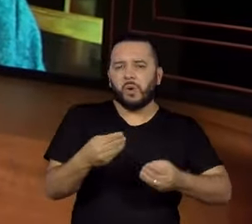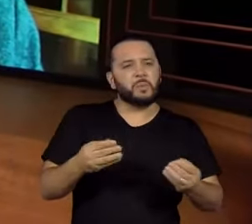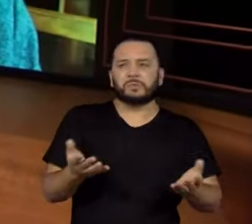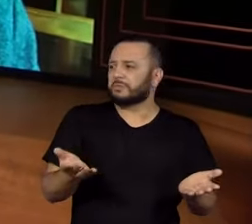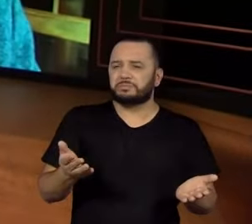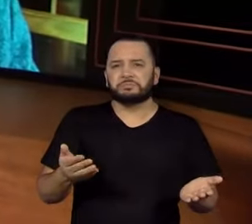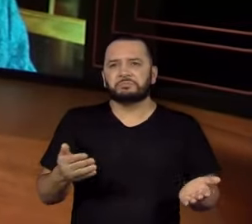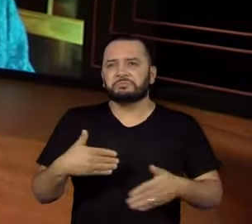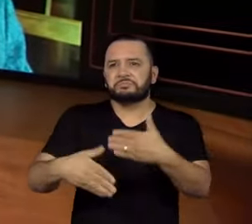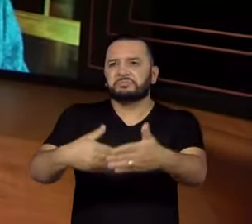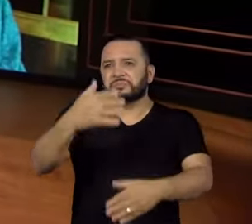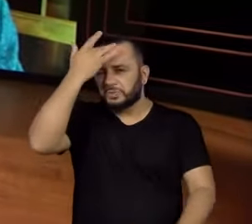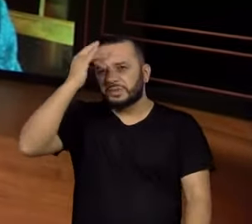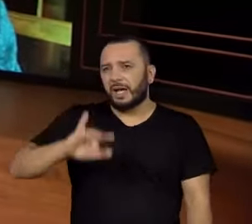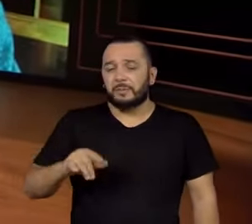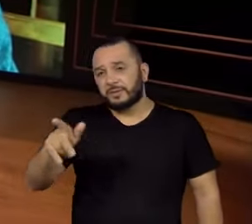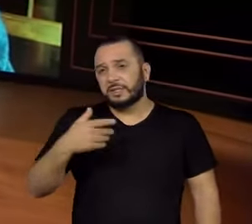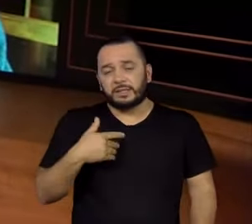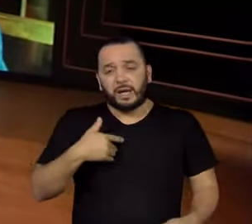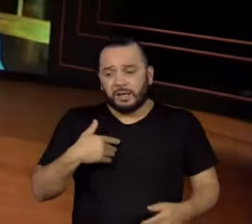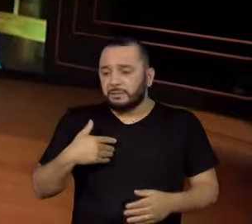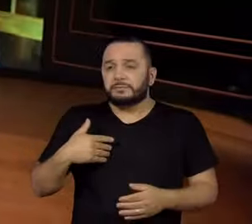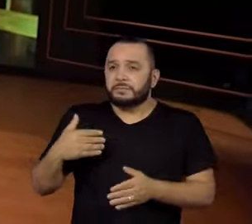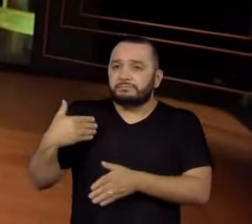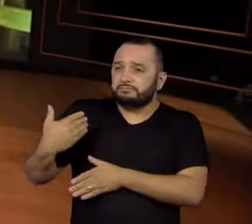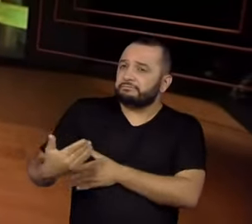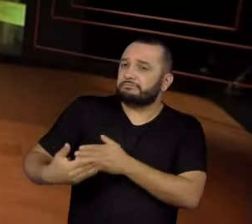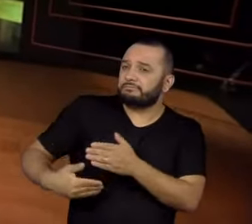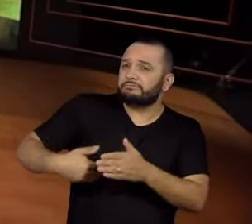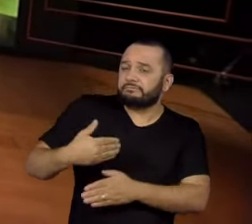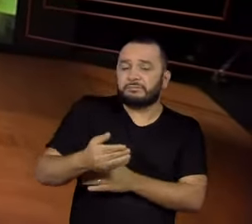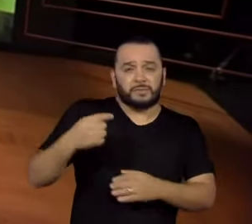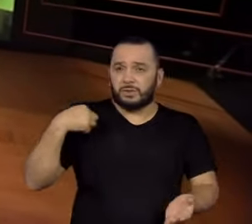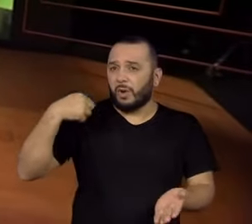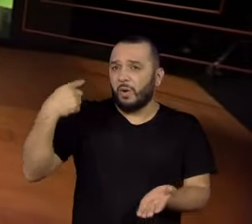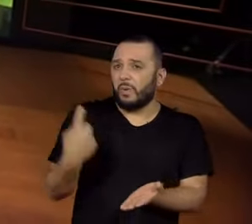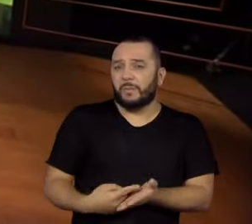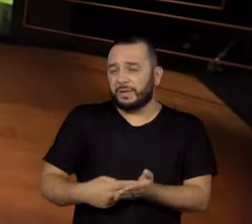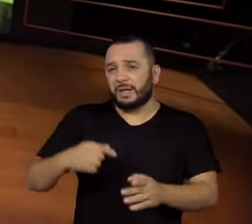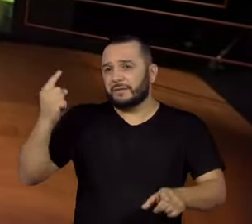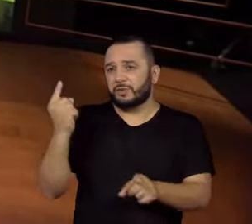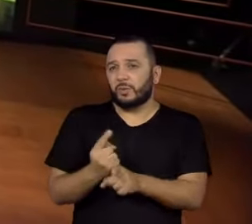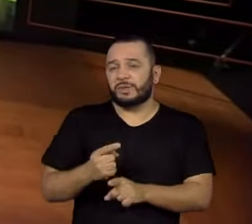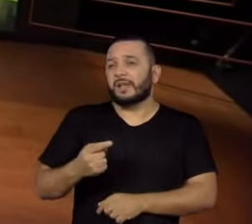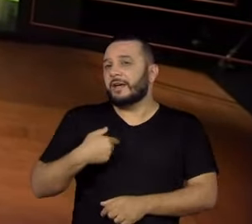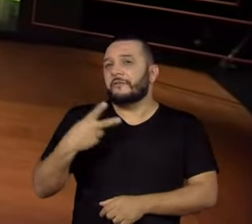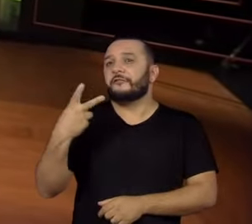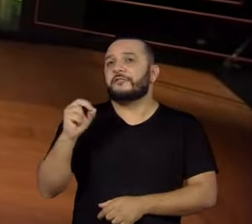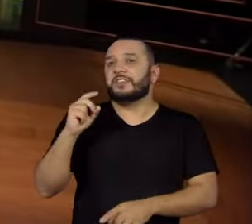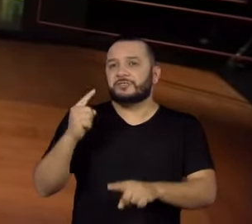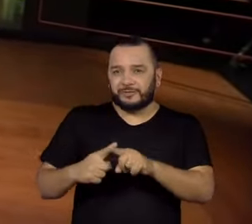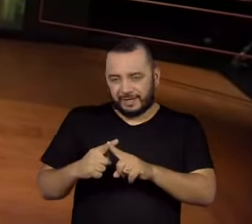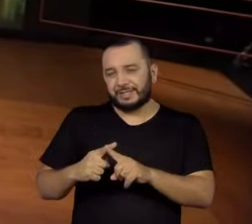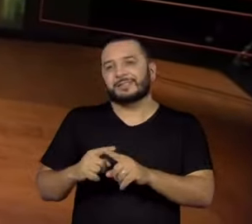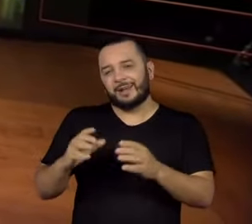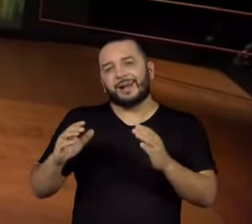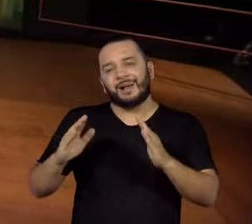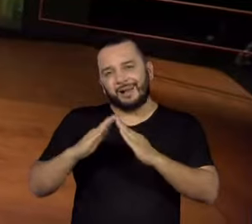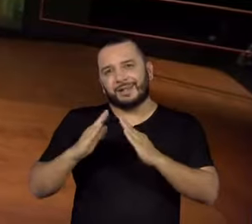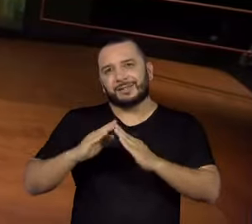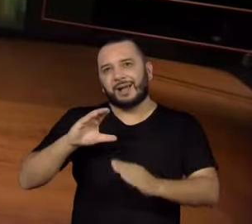né? Quando você está no processo, a gente se encontrava 20 vezes por semana, ou na casa do Caetano e Gil,